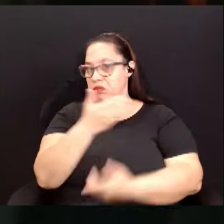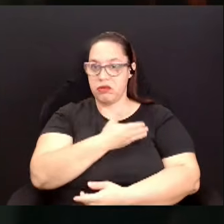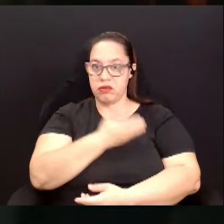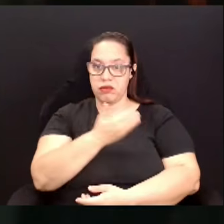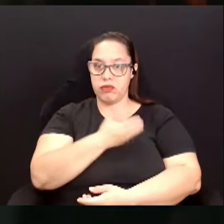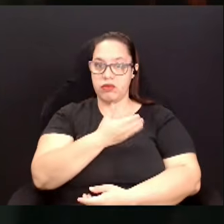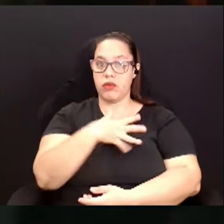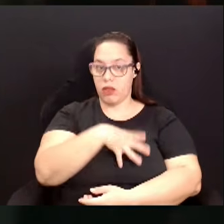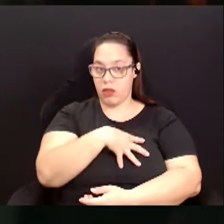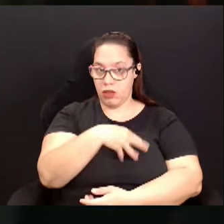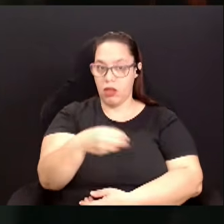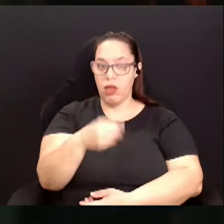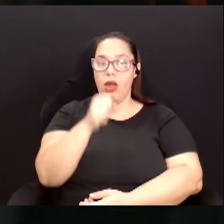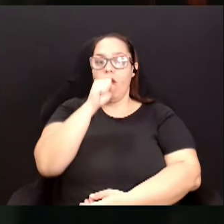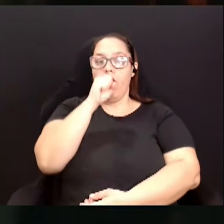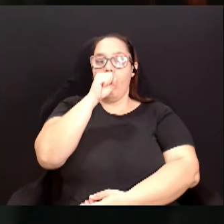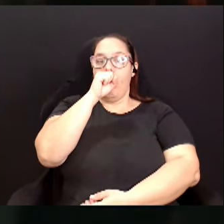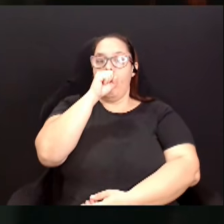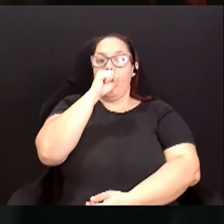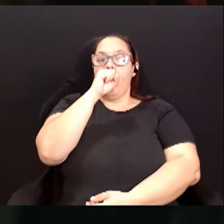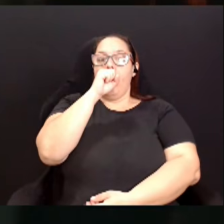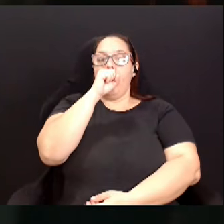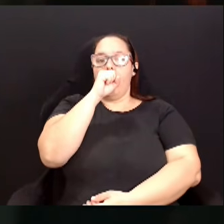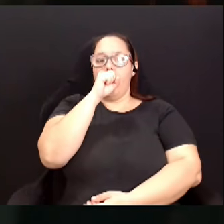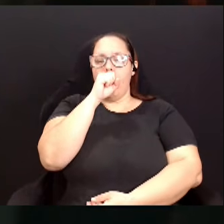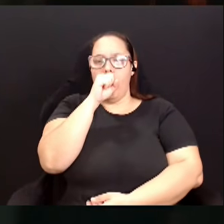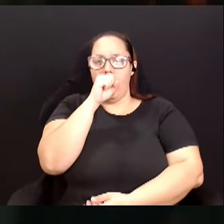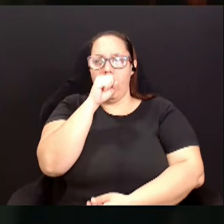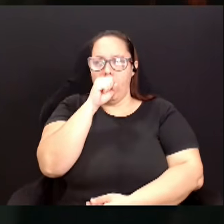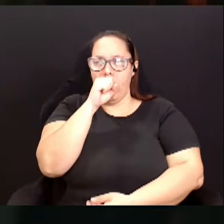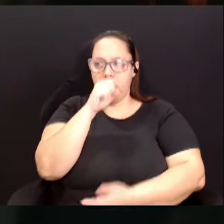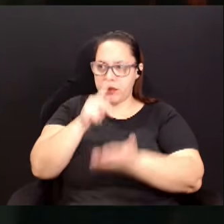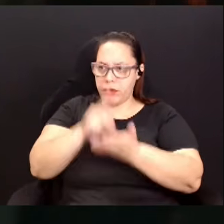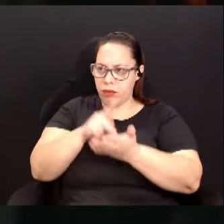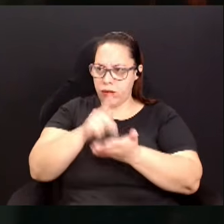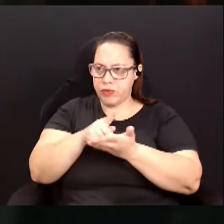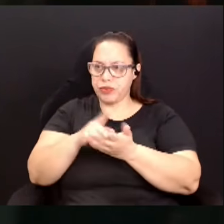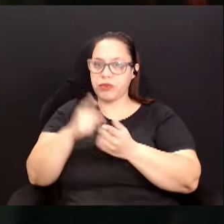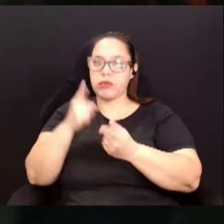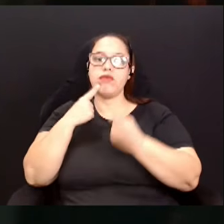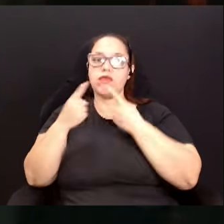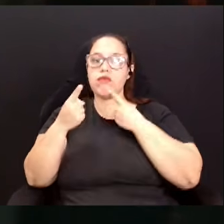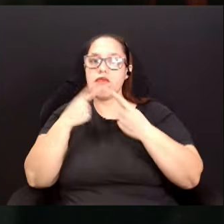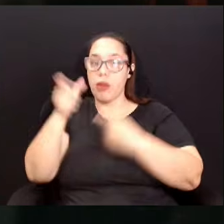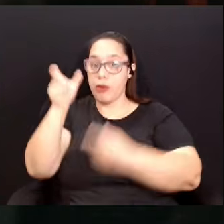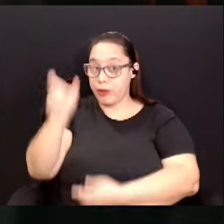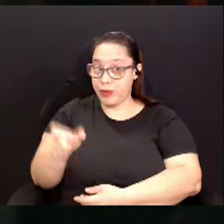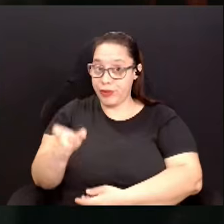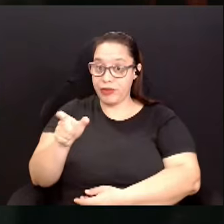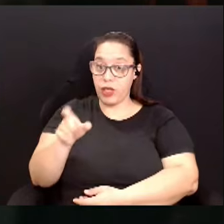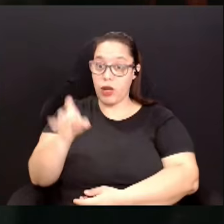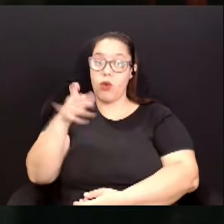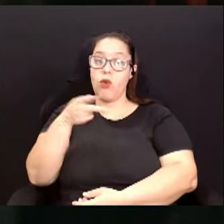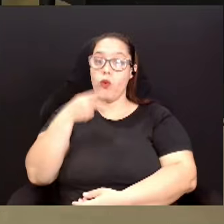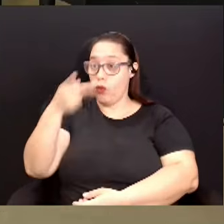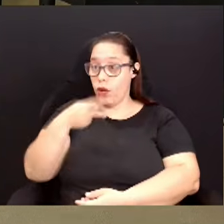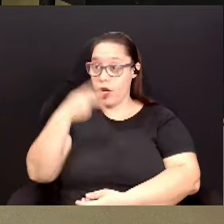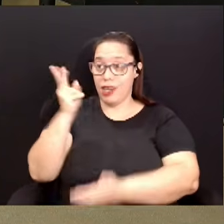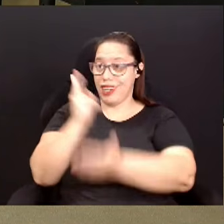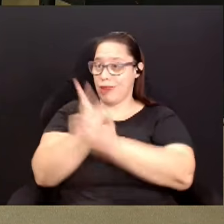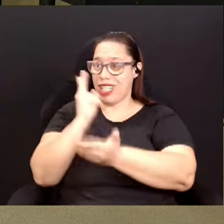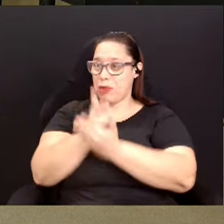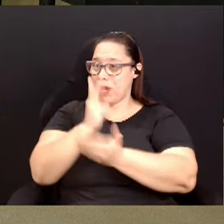porque é realmente desafiador você manter um diálogo com uma pessoa que só fala dela mesma.